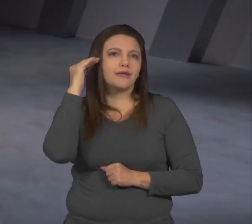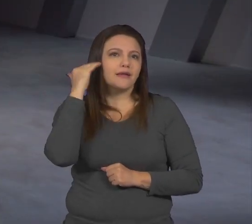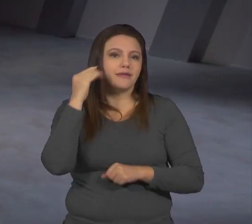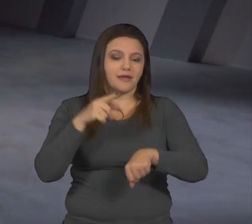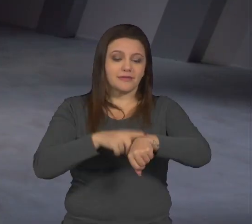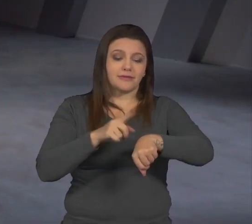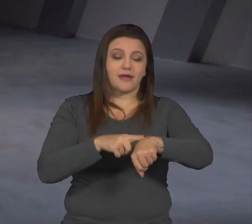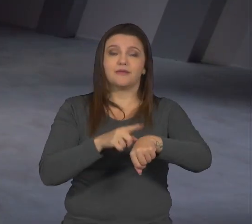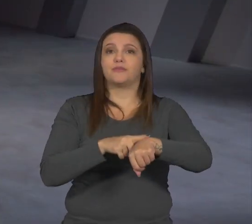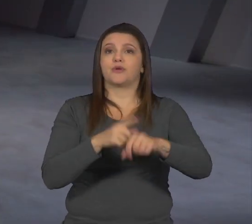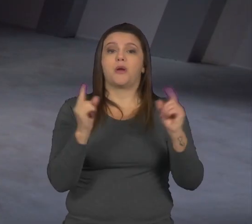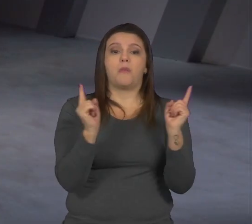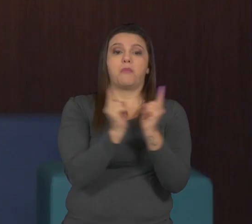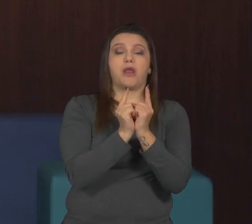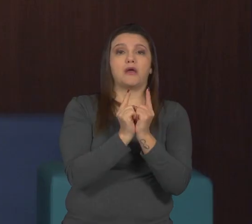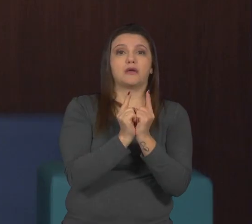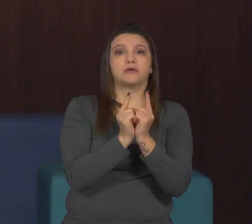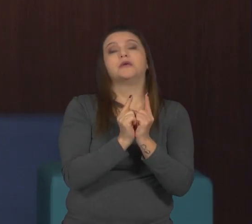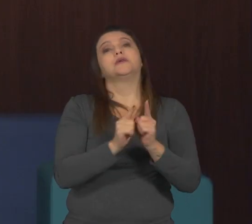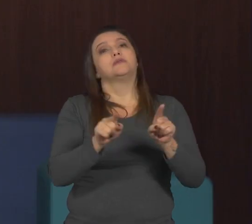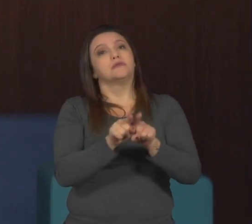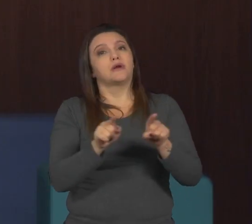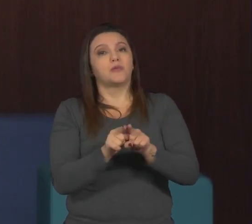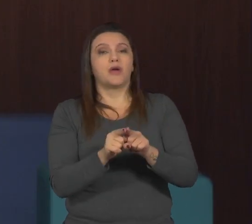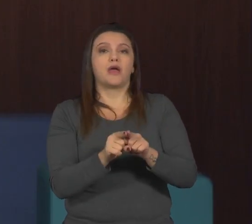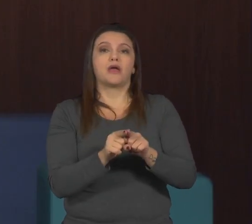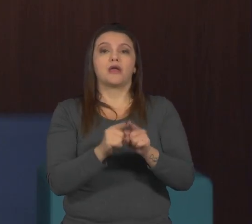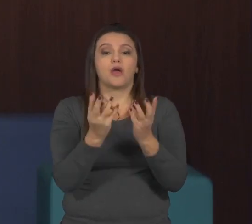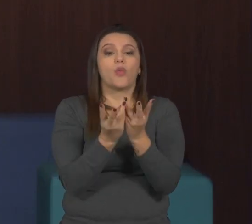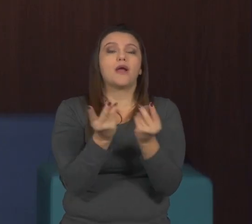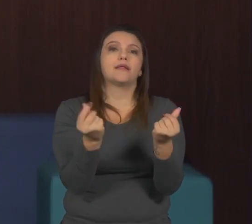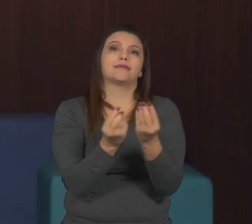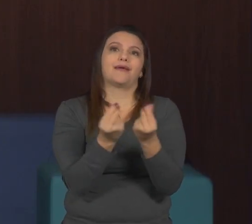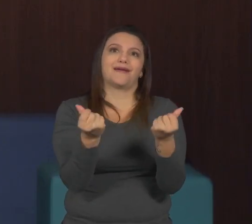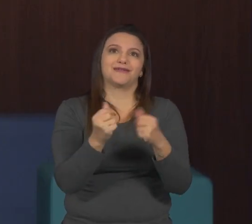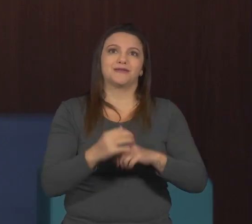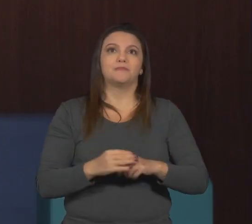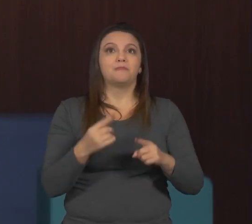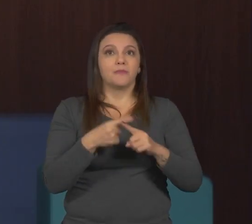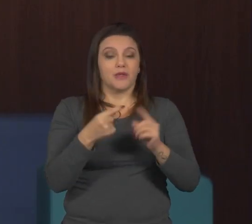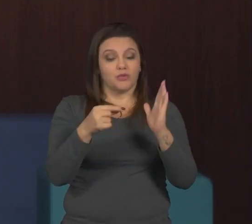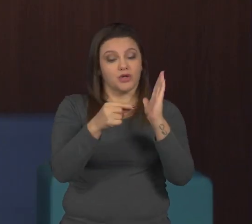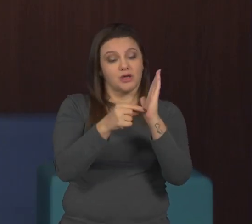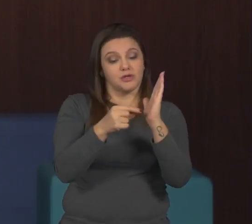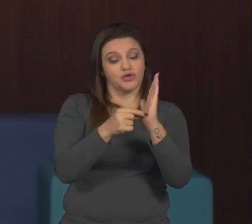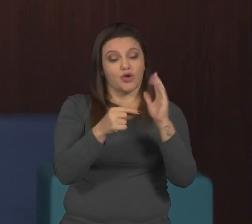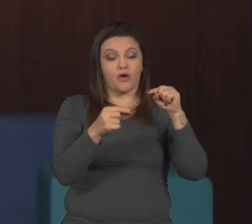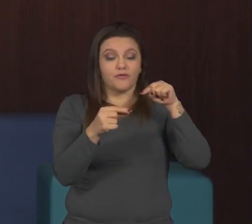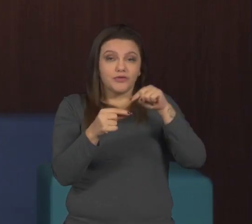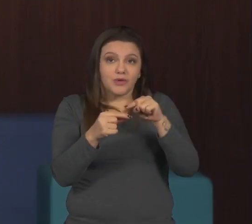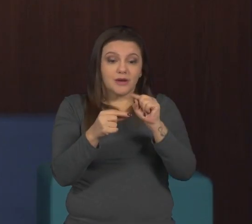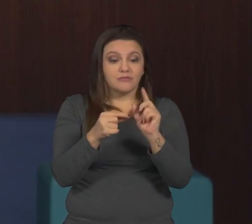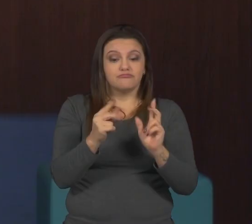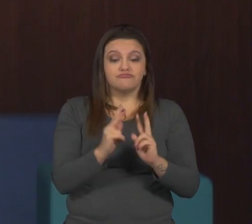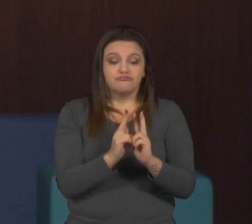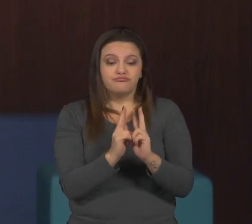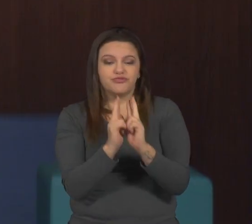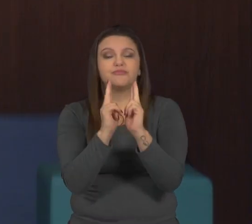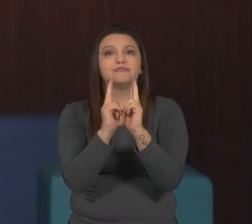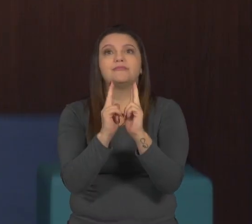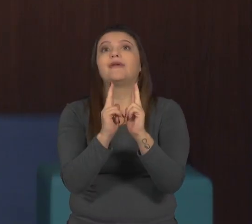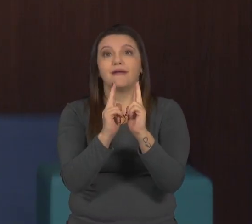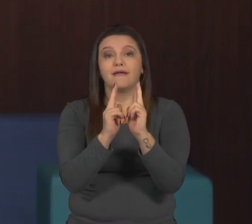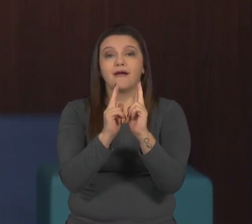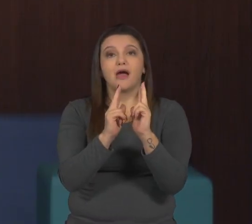tempo. Mas por que aumento a qualidade? Porque, em teoria, aquele pedaço de software que eu estou reaproveitando já